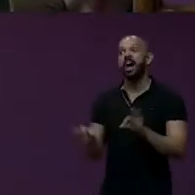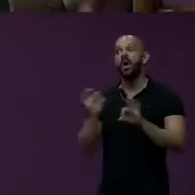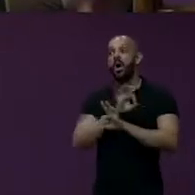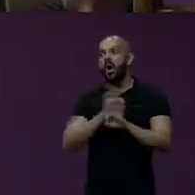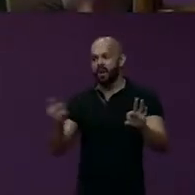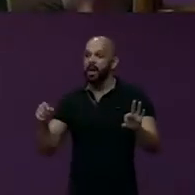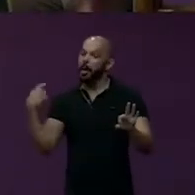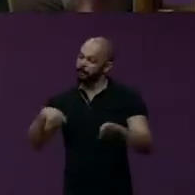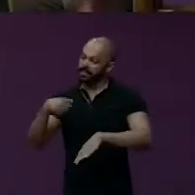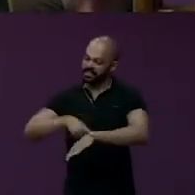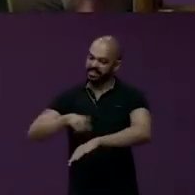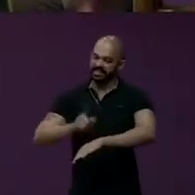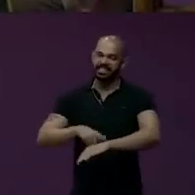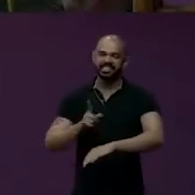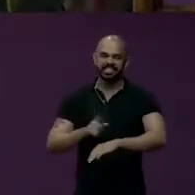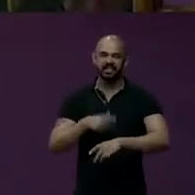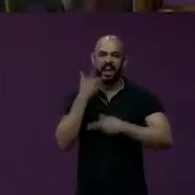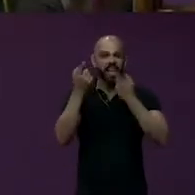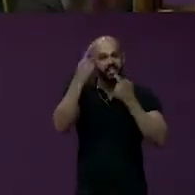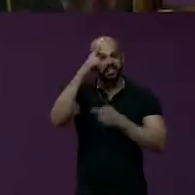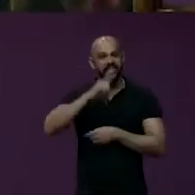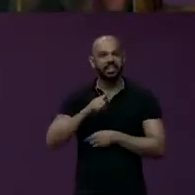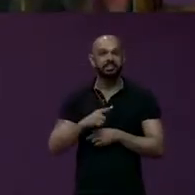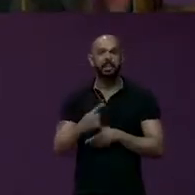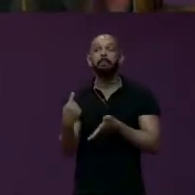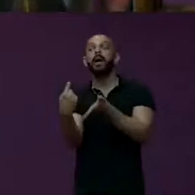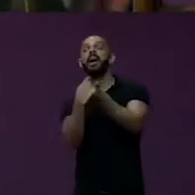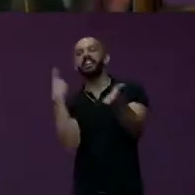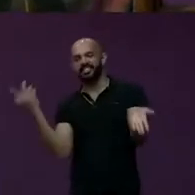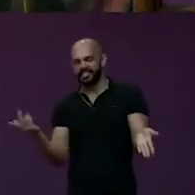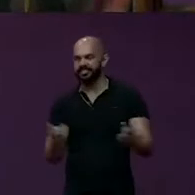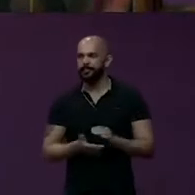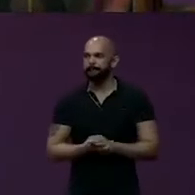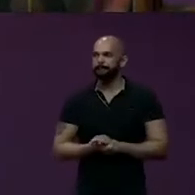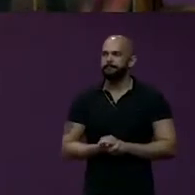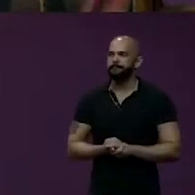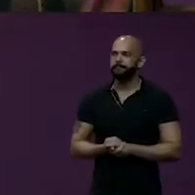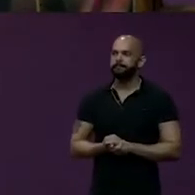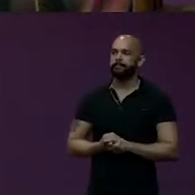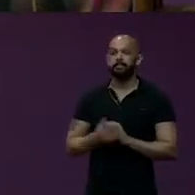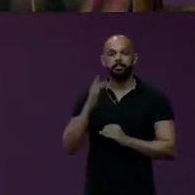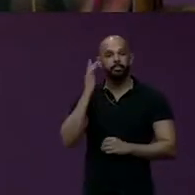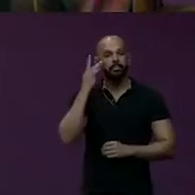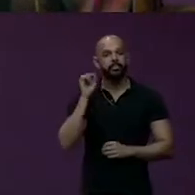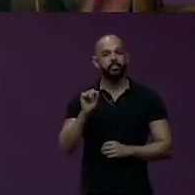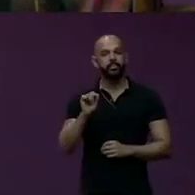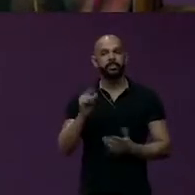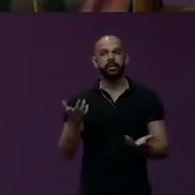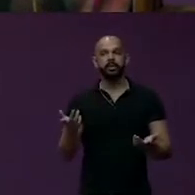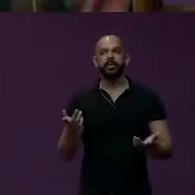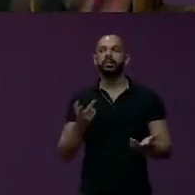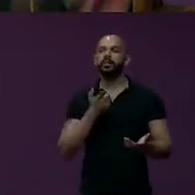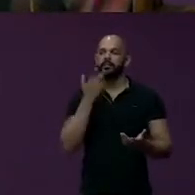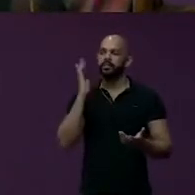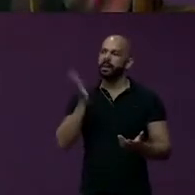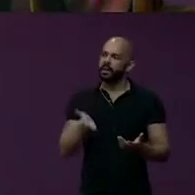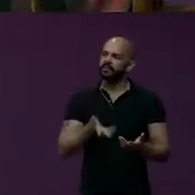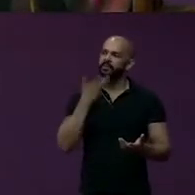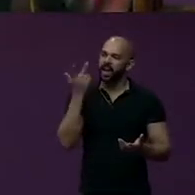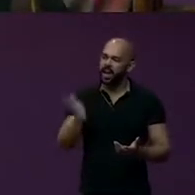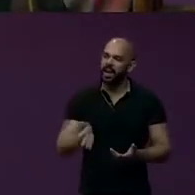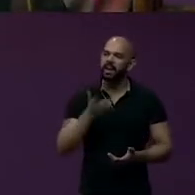ótimo, que eu precisava desse espaço mesmo. Não sabia que pergunta que vinha. Eu acho assim, nós falamos o tempo